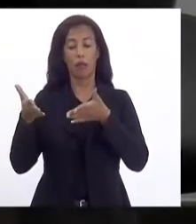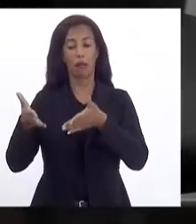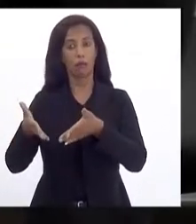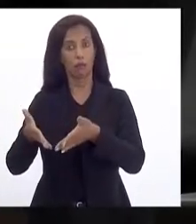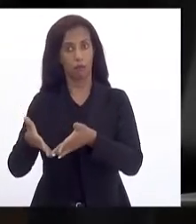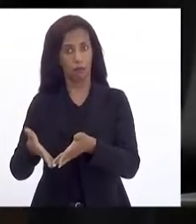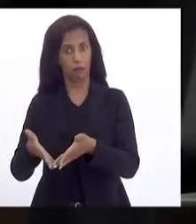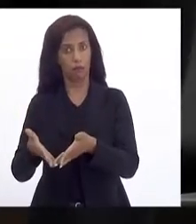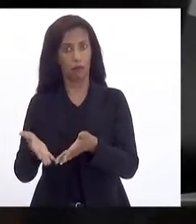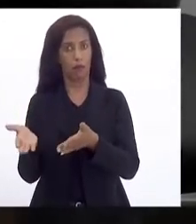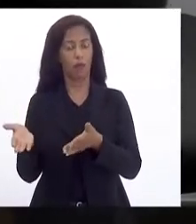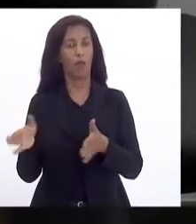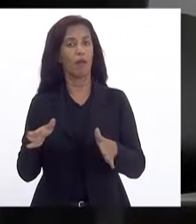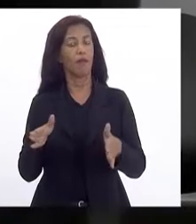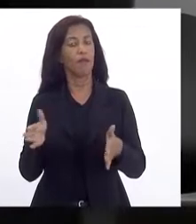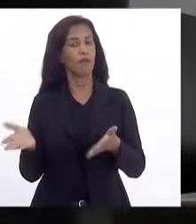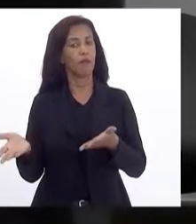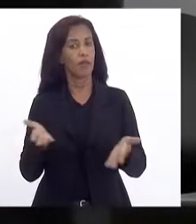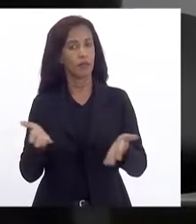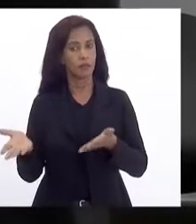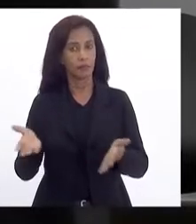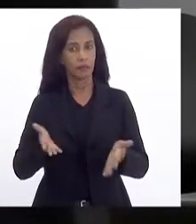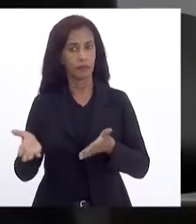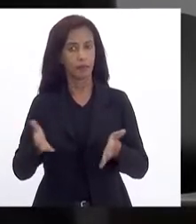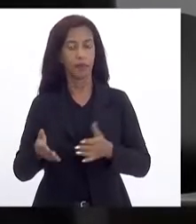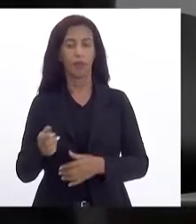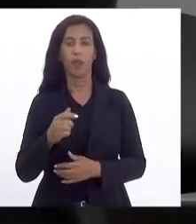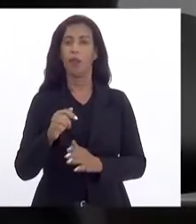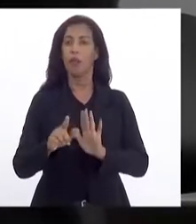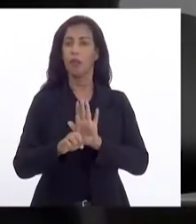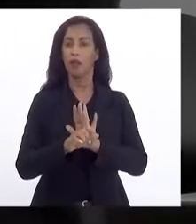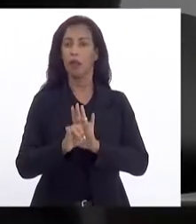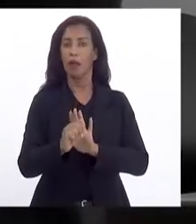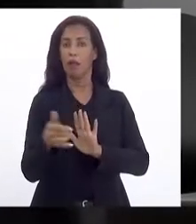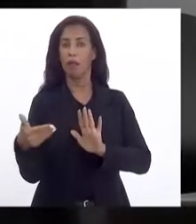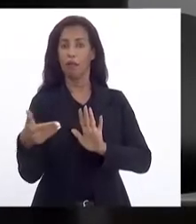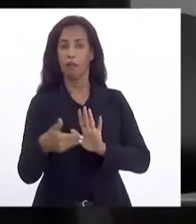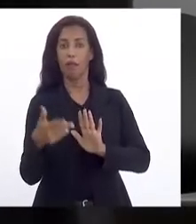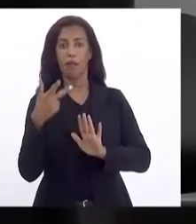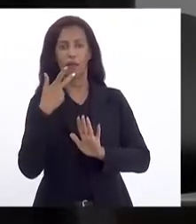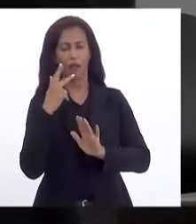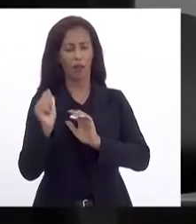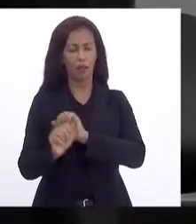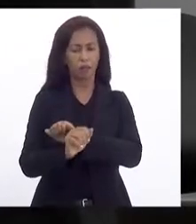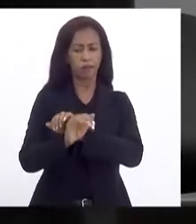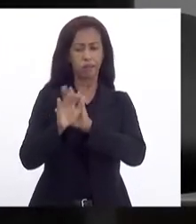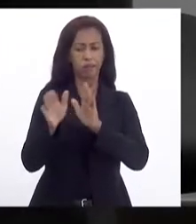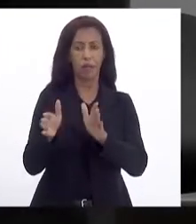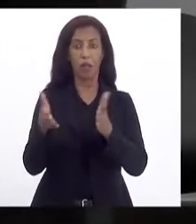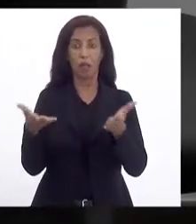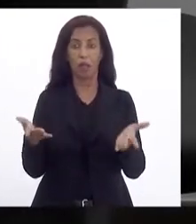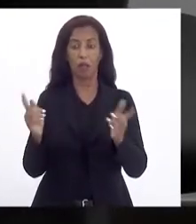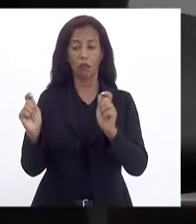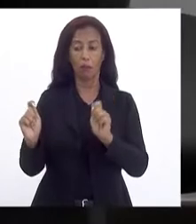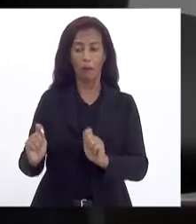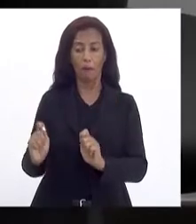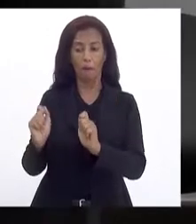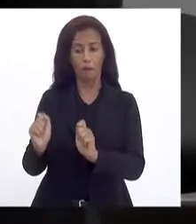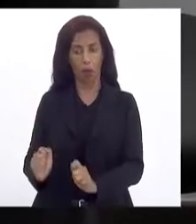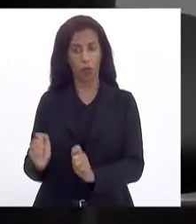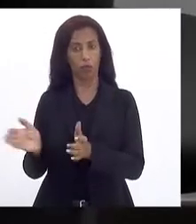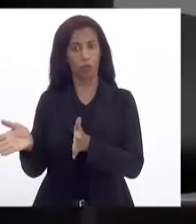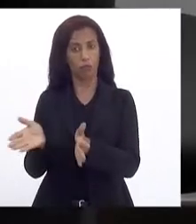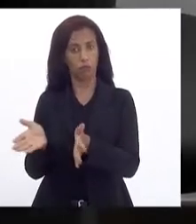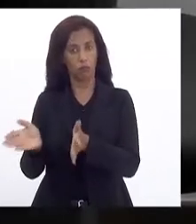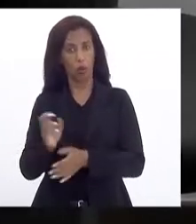da flexibilização, e o projeto de lei, ele fala muito bem claro que tanto se pode